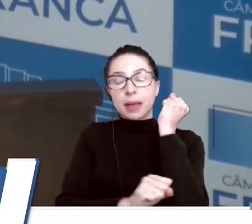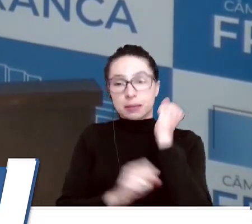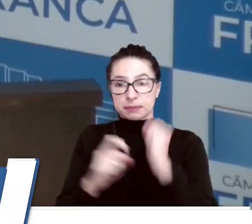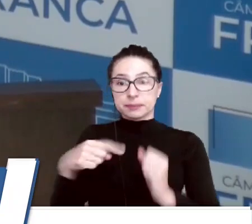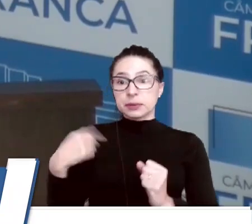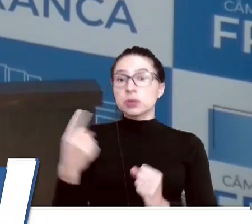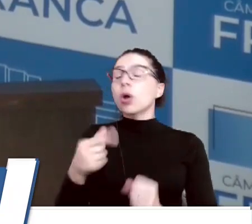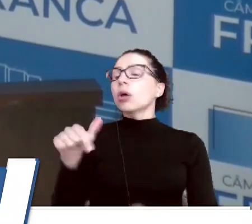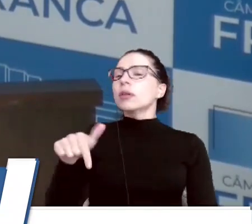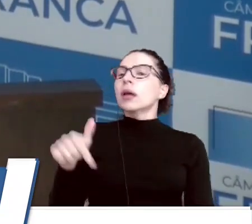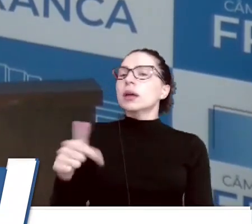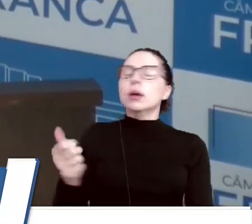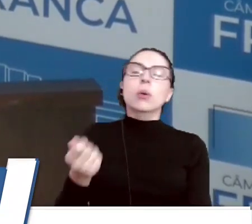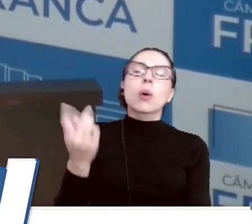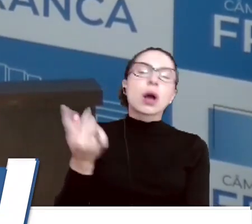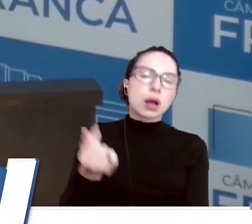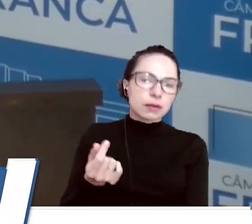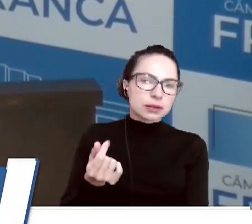de quanto?